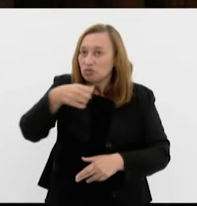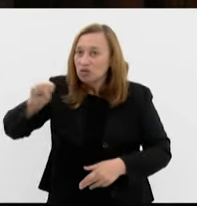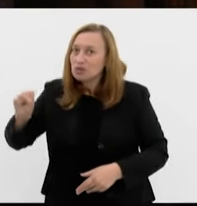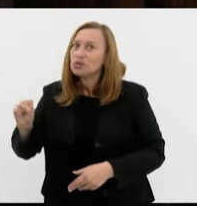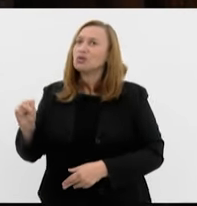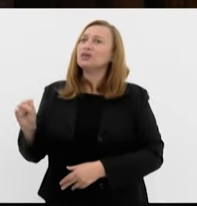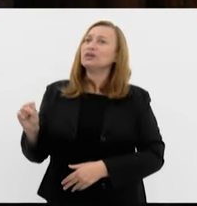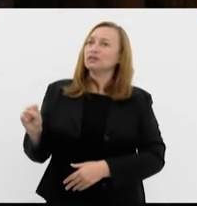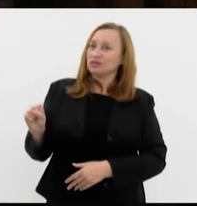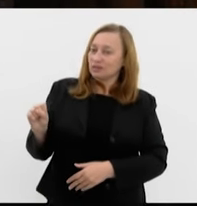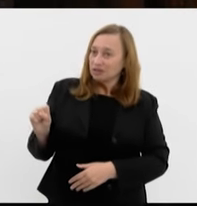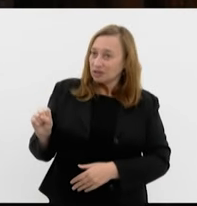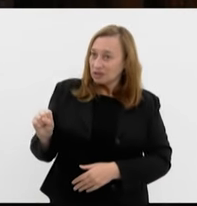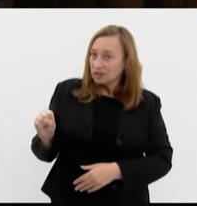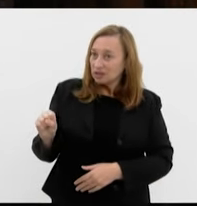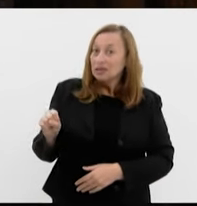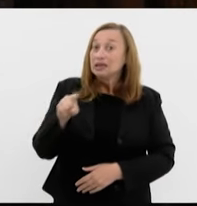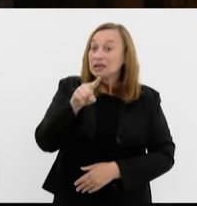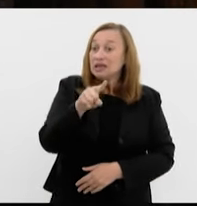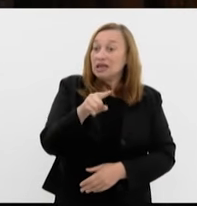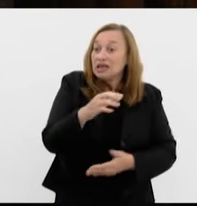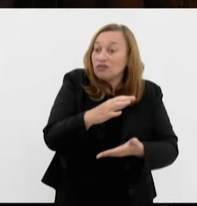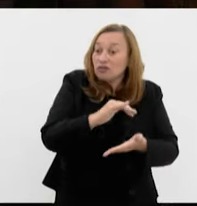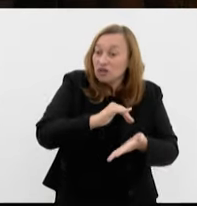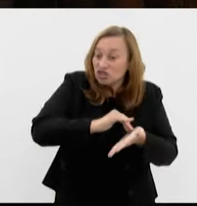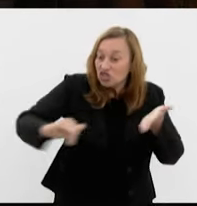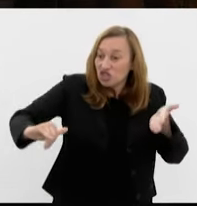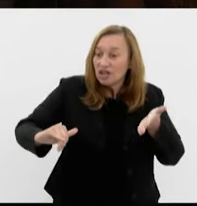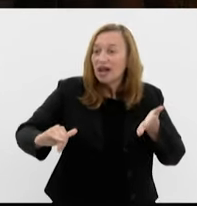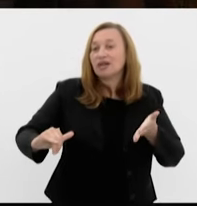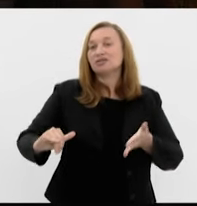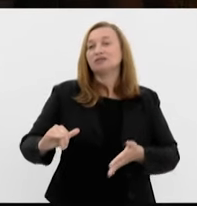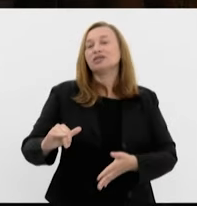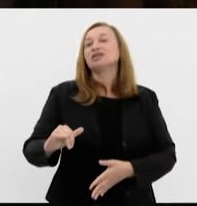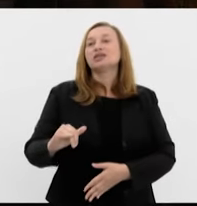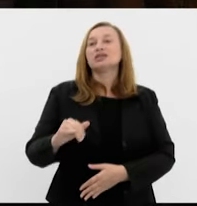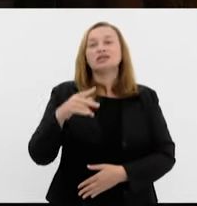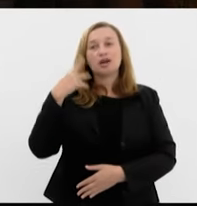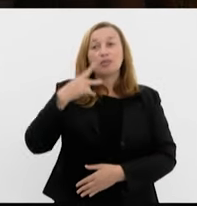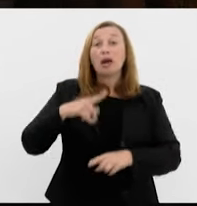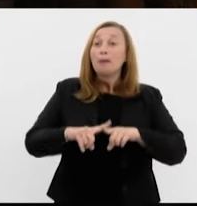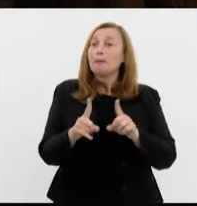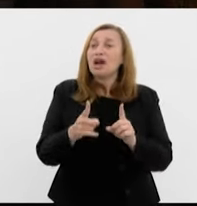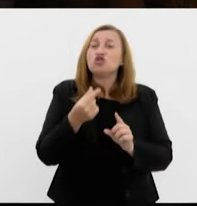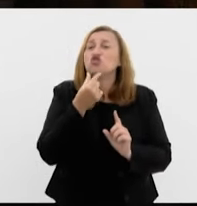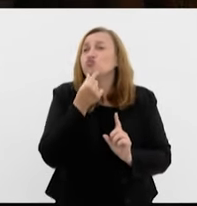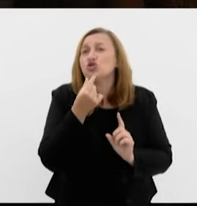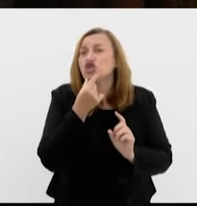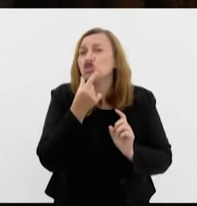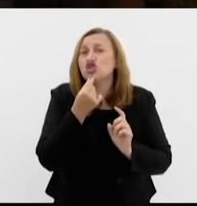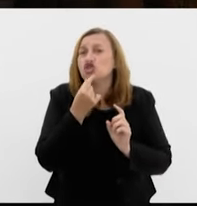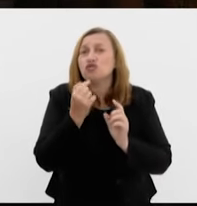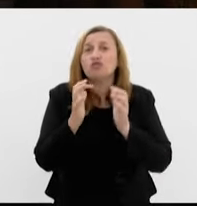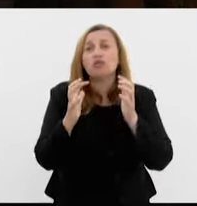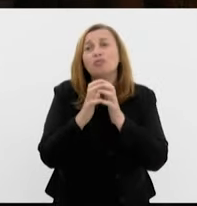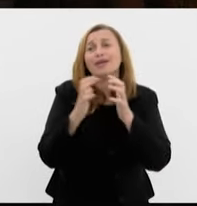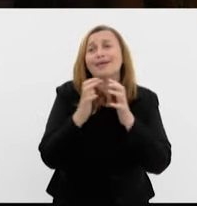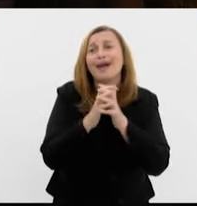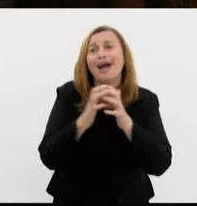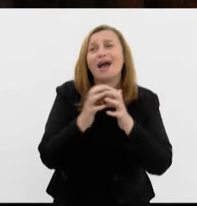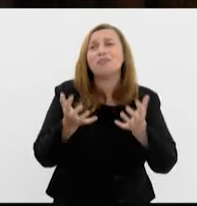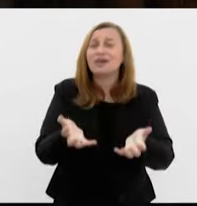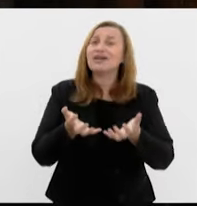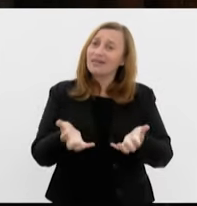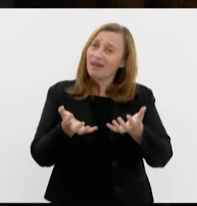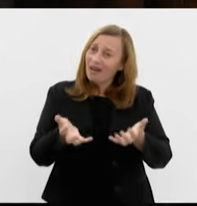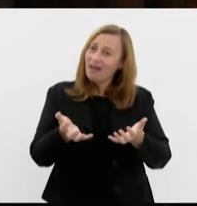foi defenestrado da política mas os meninos vão brigar porque eles já vão se engar porque eles querem ocupar